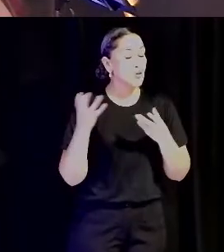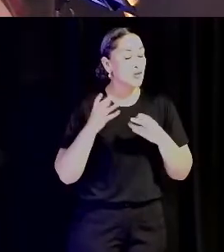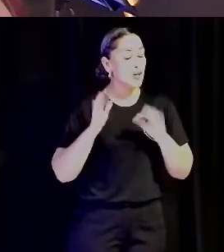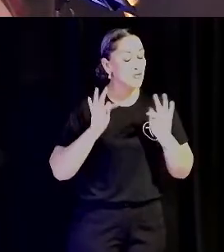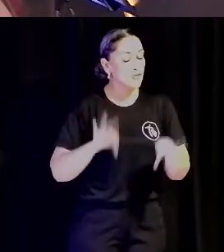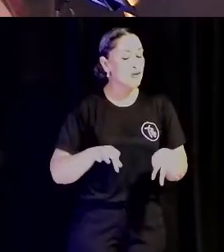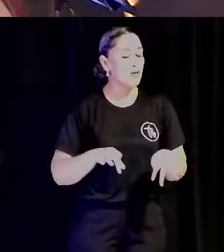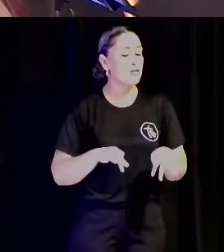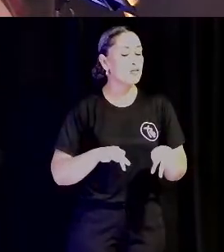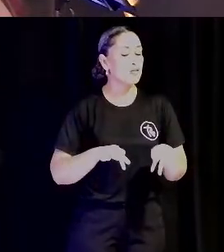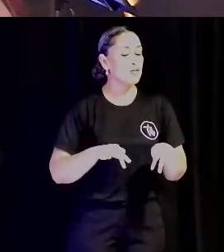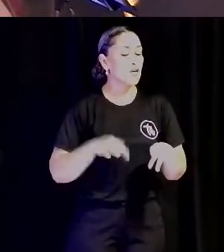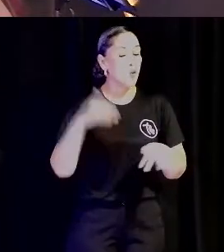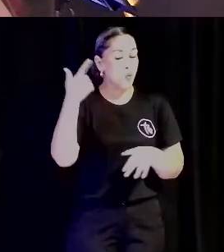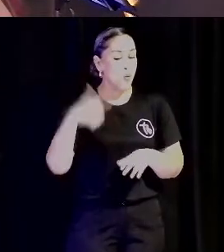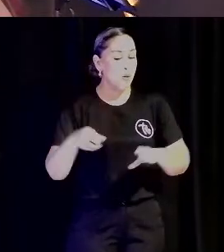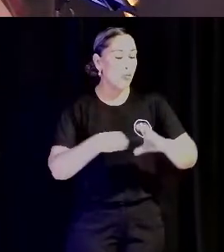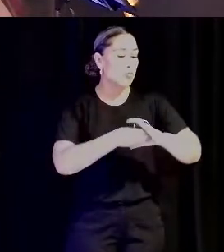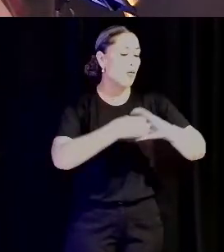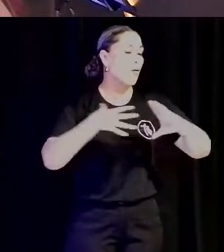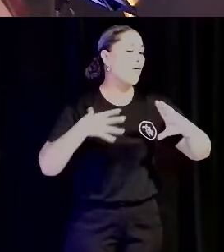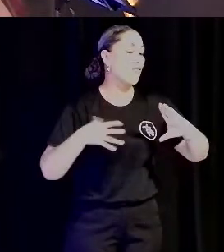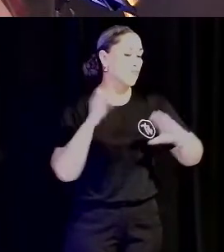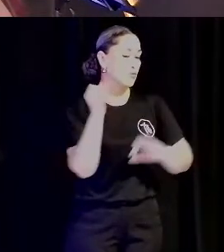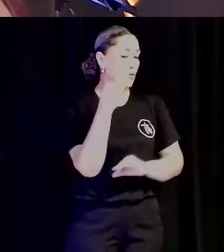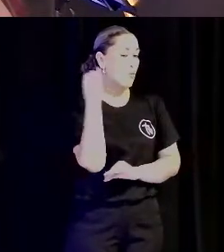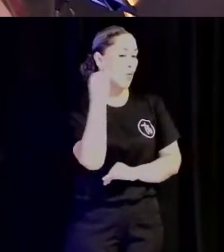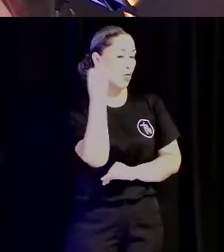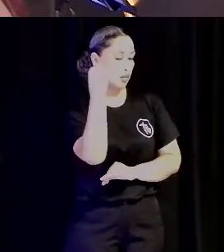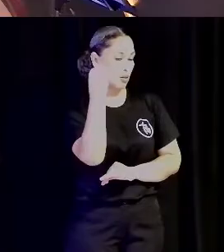uma outra característica ainda.